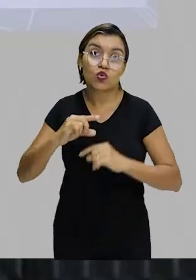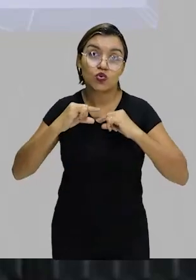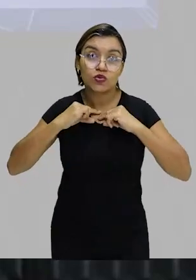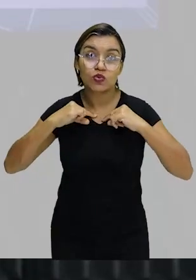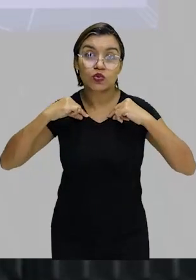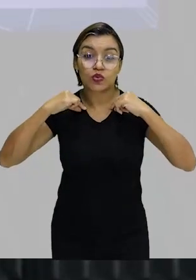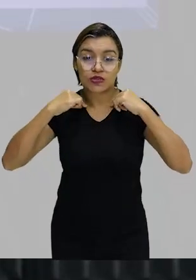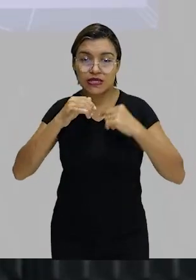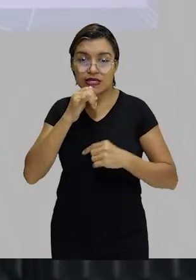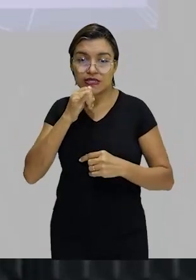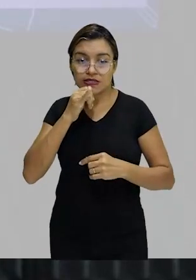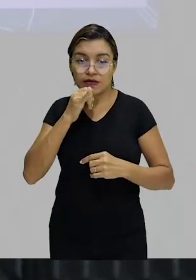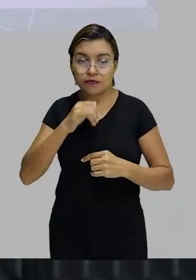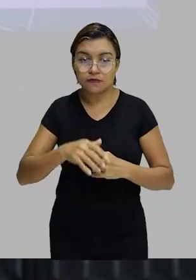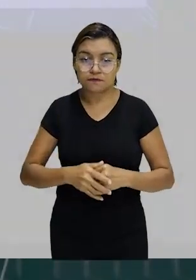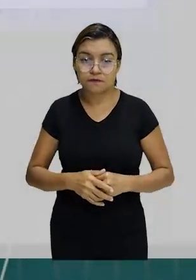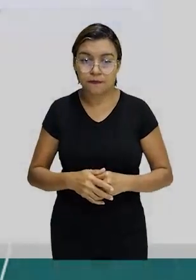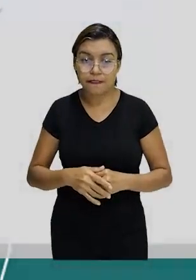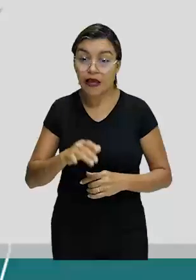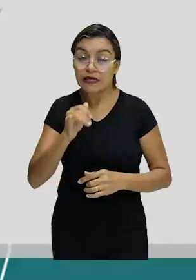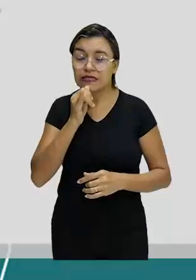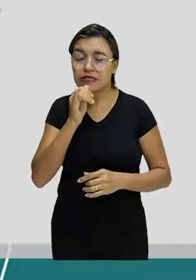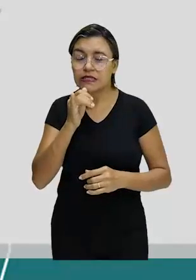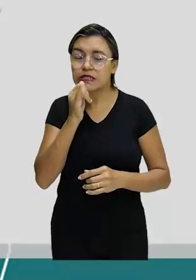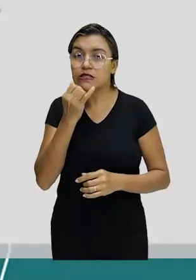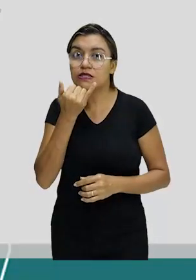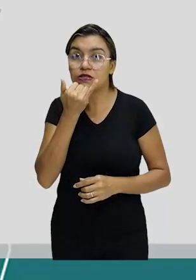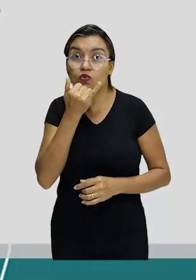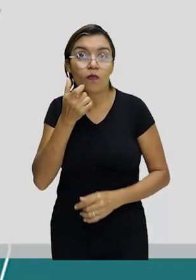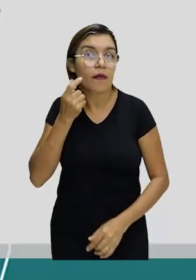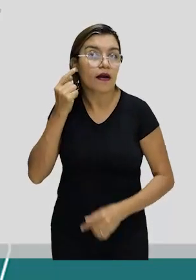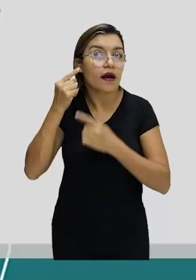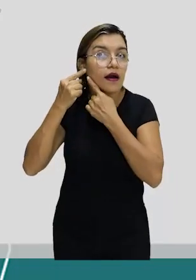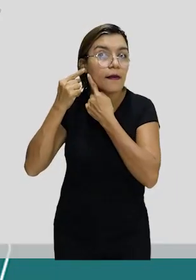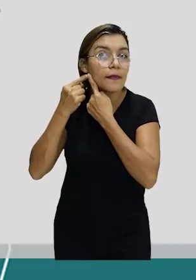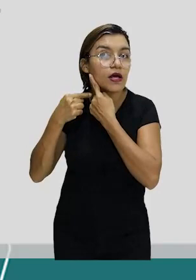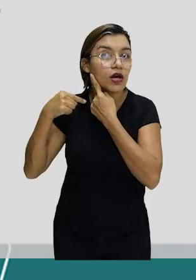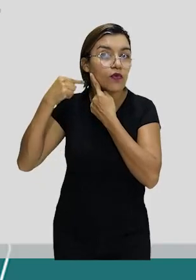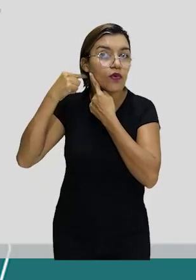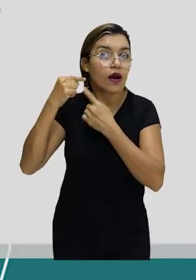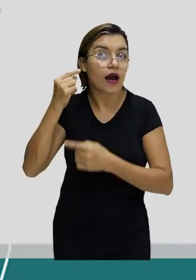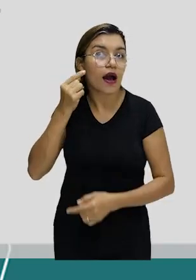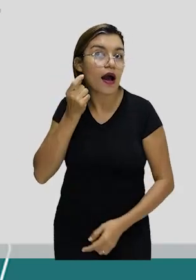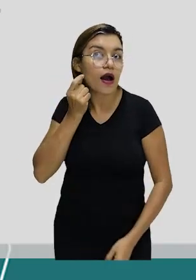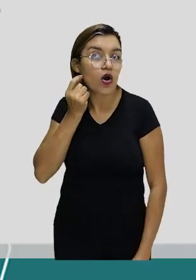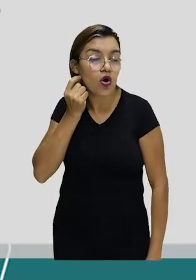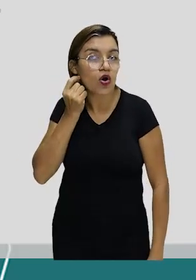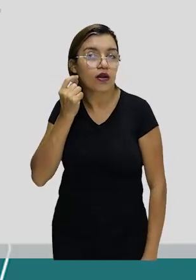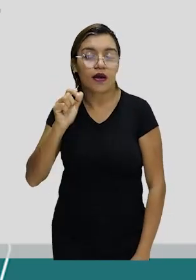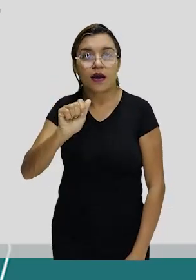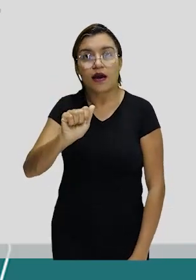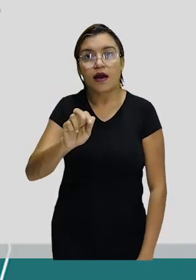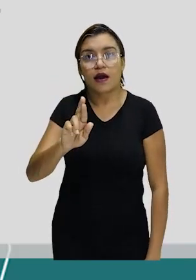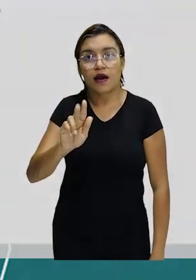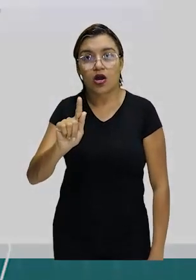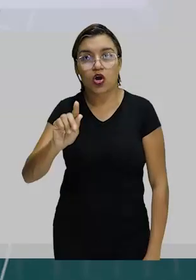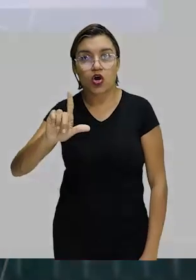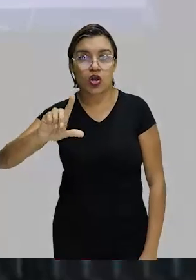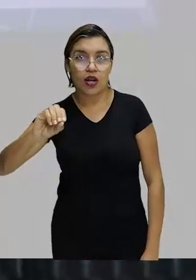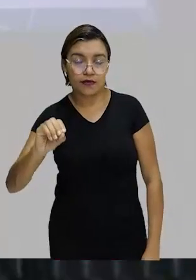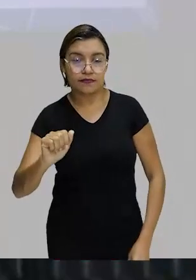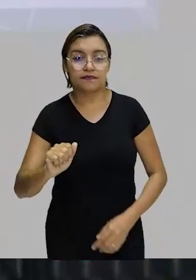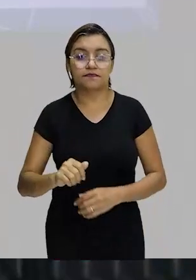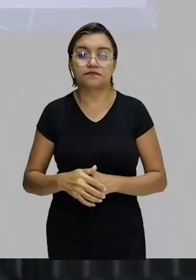africana, ela migrou para a Tailândia. E lá ela demonstrou, o texto demonstra de que forma que